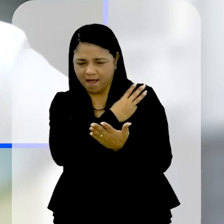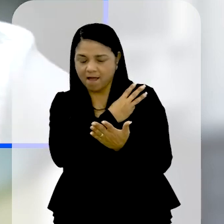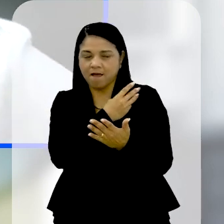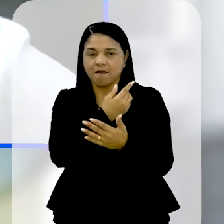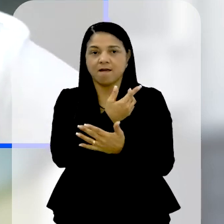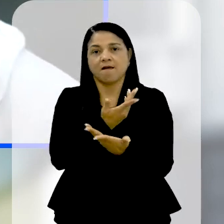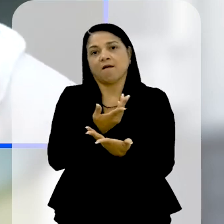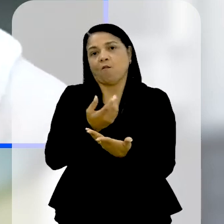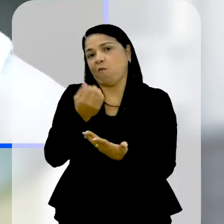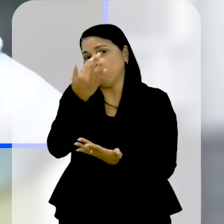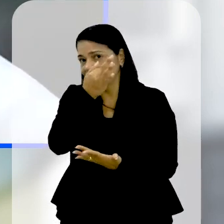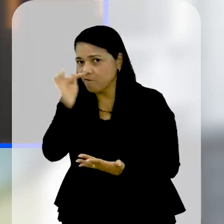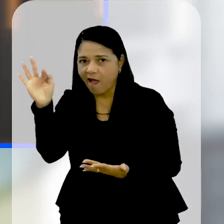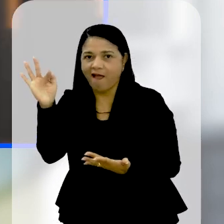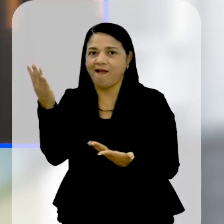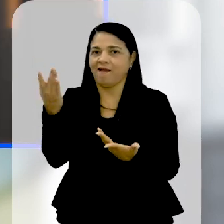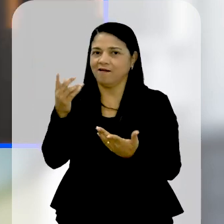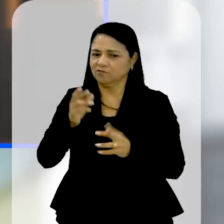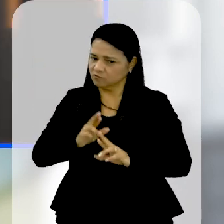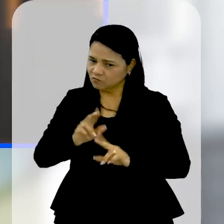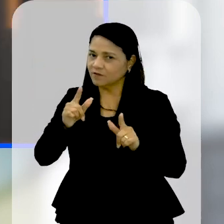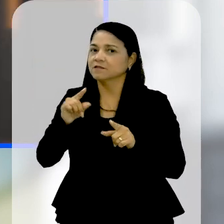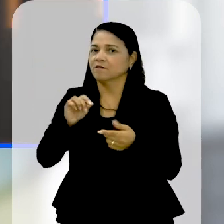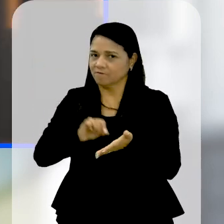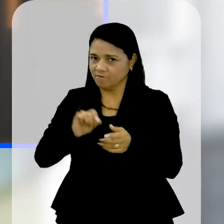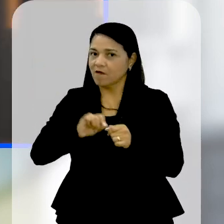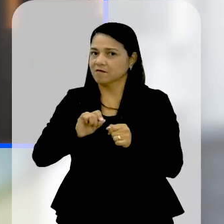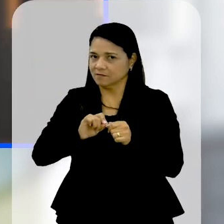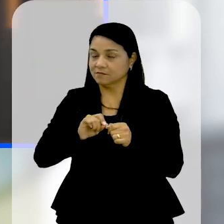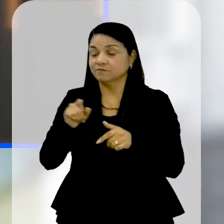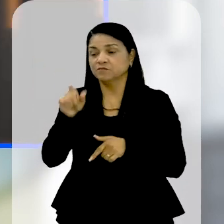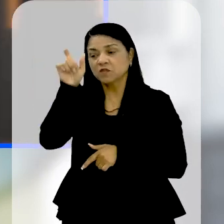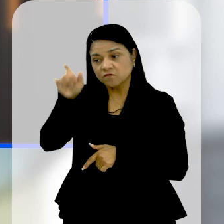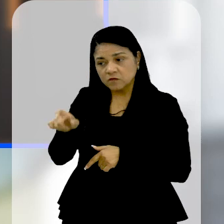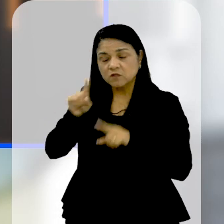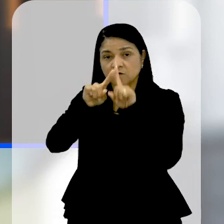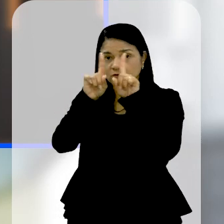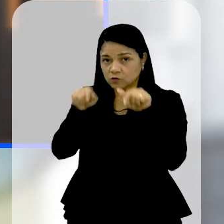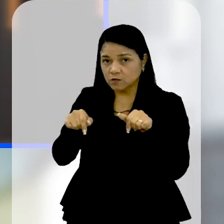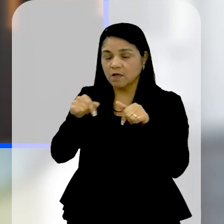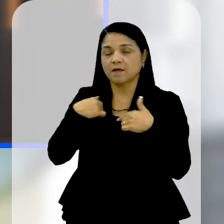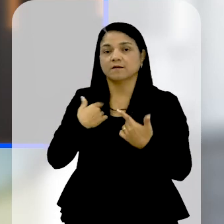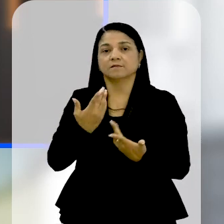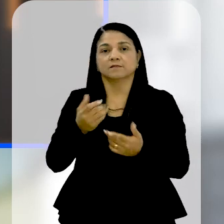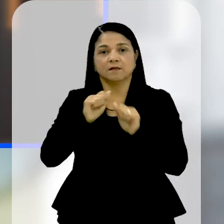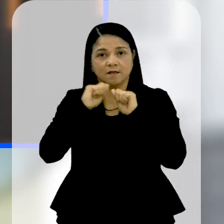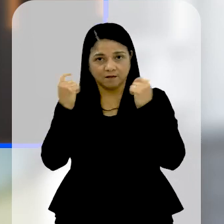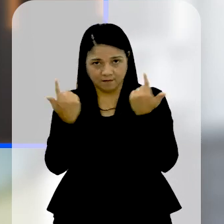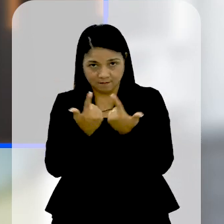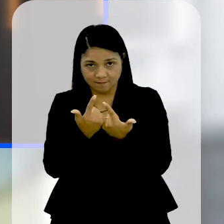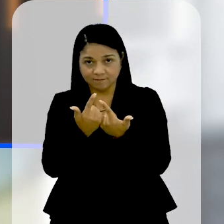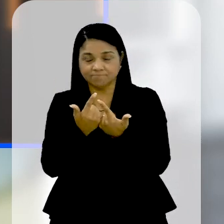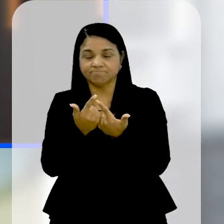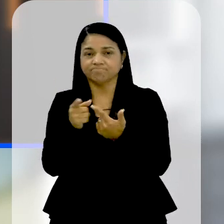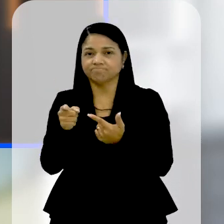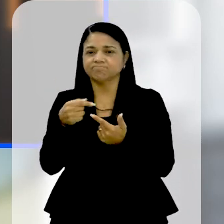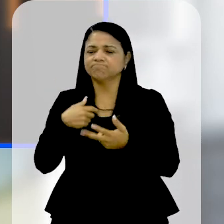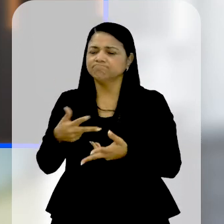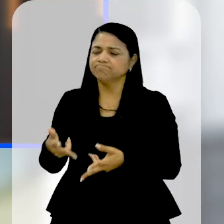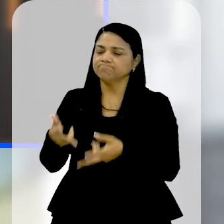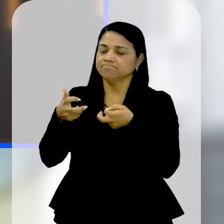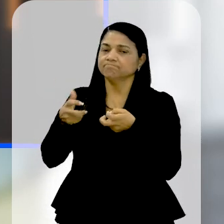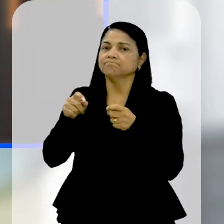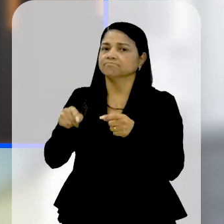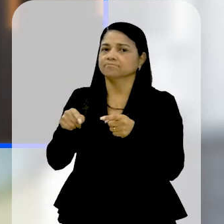nesse papel. Eu não sei, a gente, é que você também, como é funcionária da Assembleia Legislativa, e a